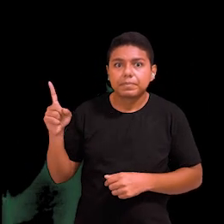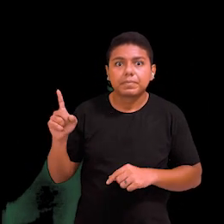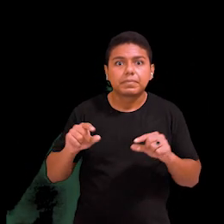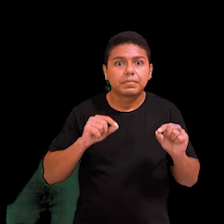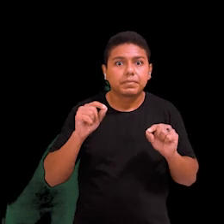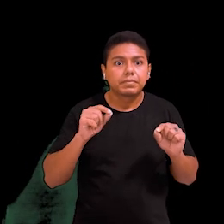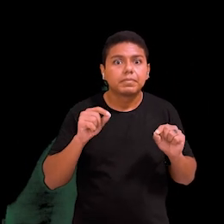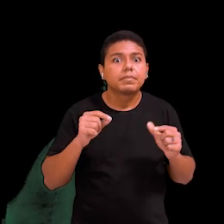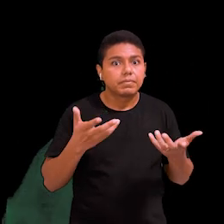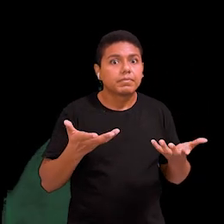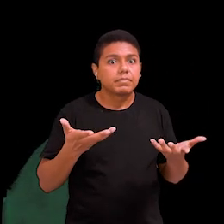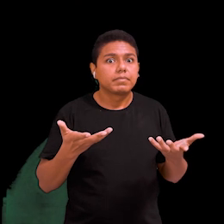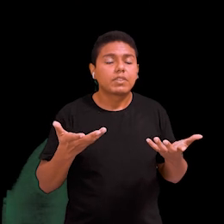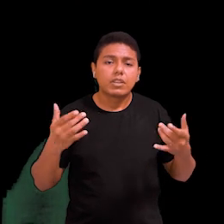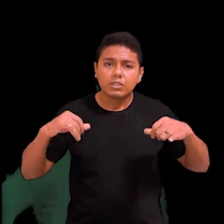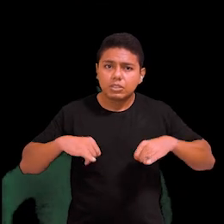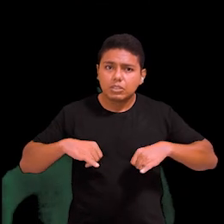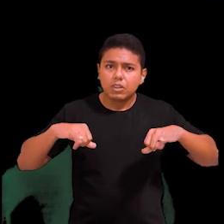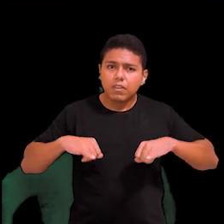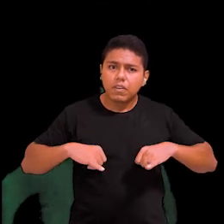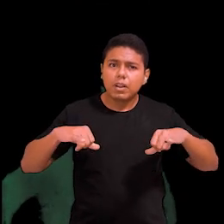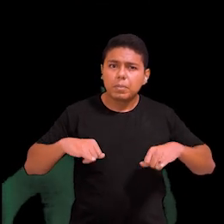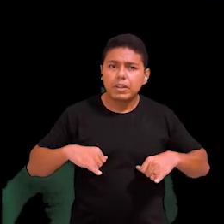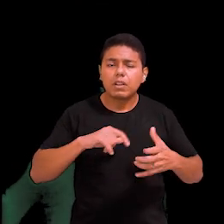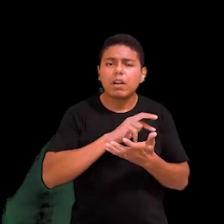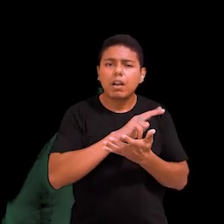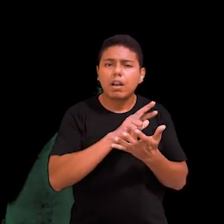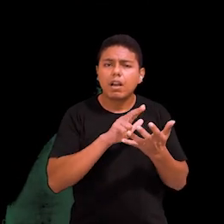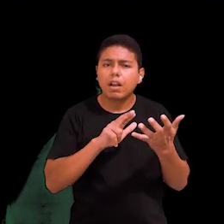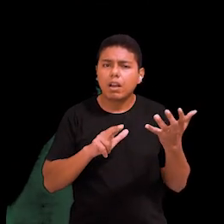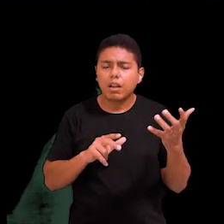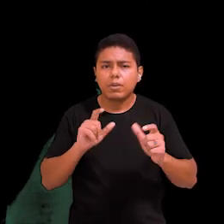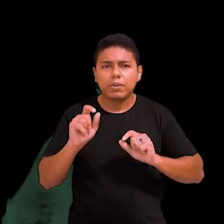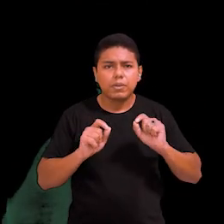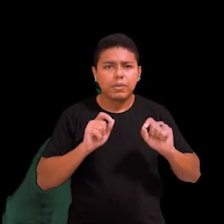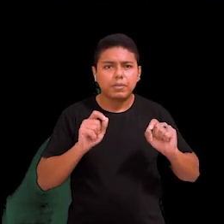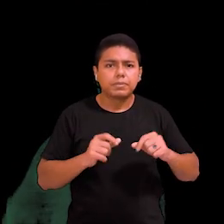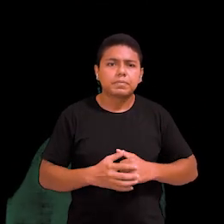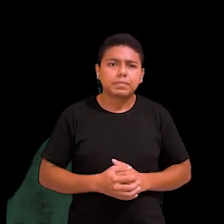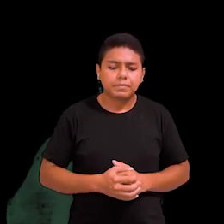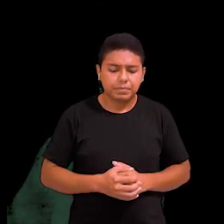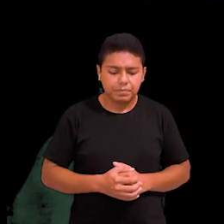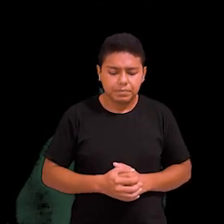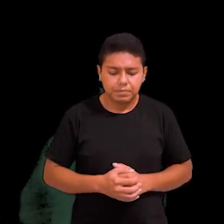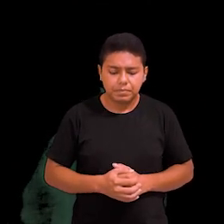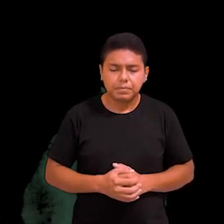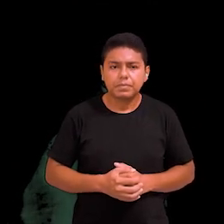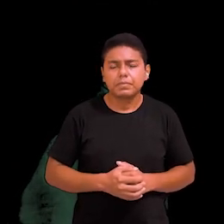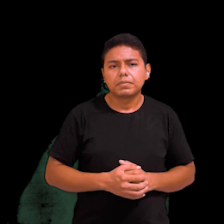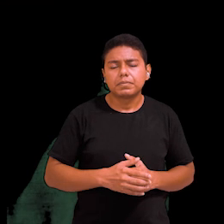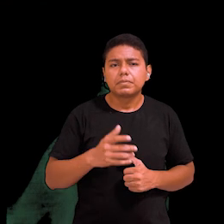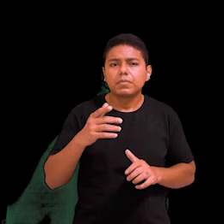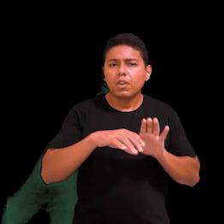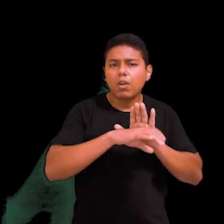eu apresento um quadro mostrando o diferencial desses sofrimentos mentais puerperais, onde a